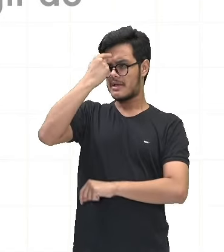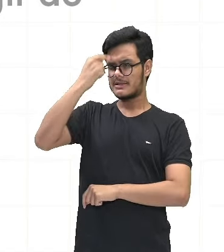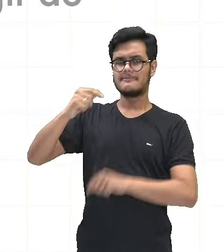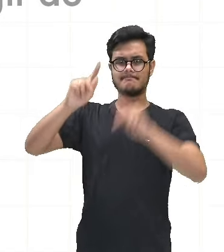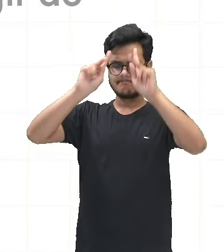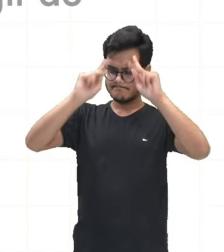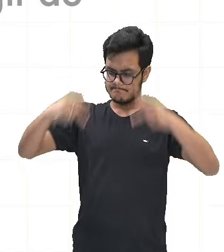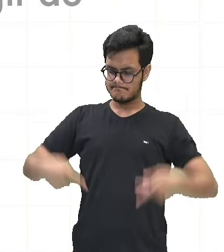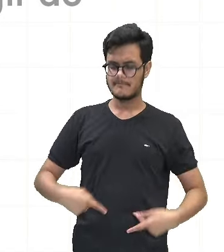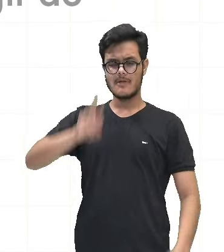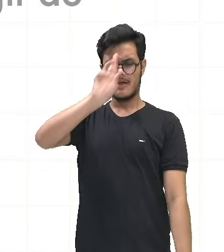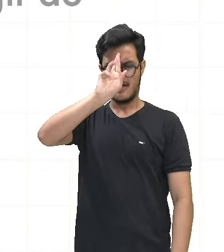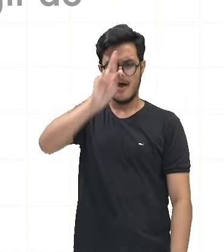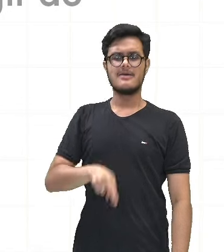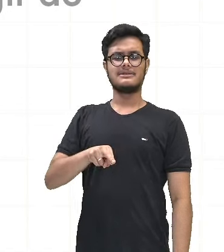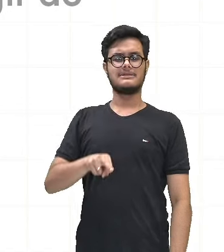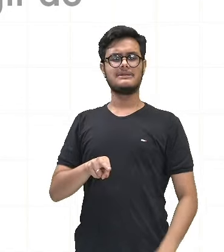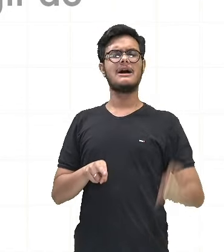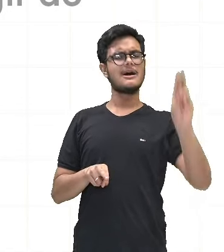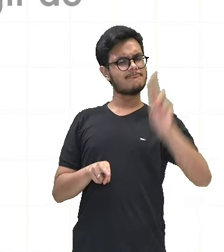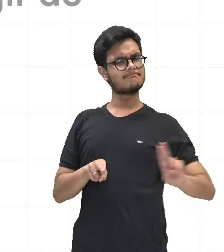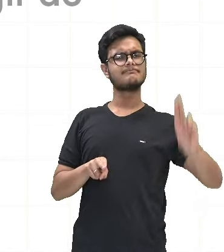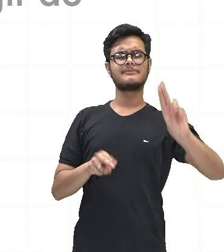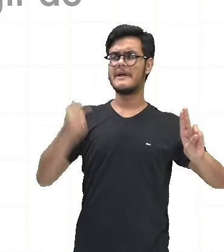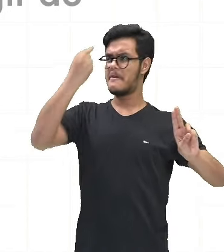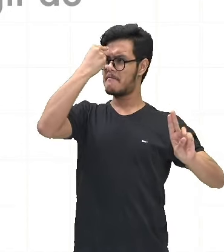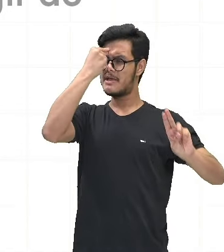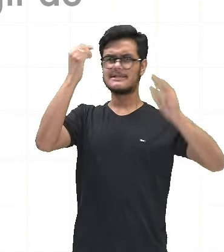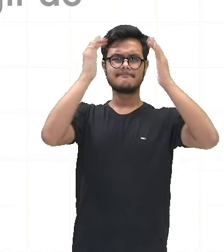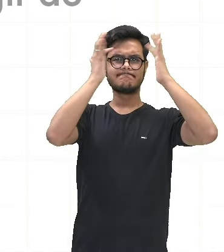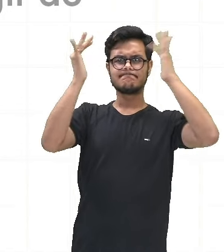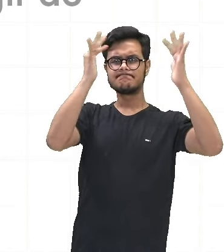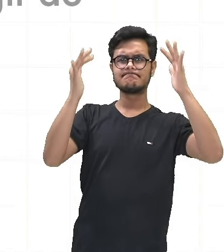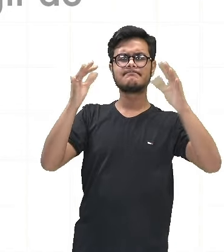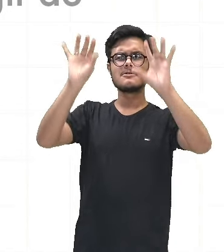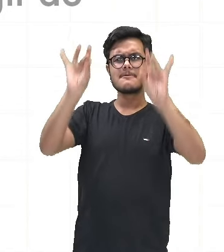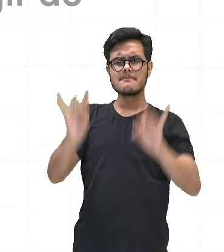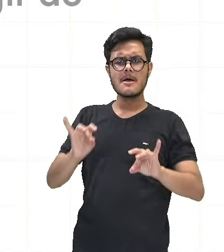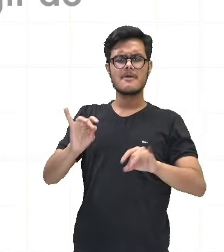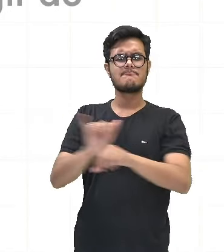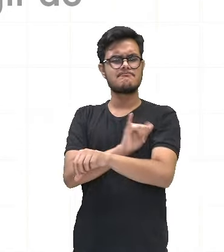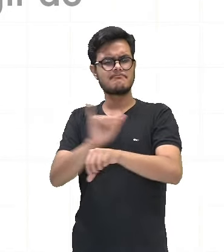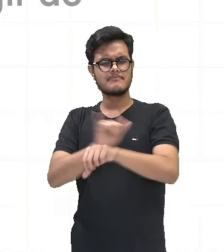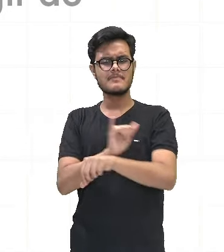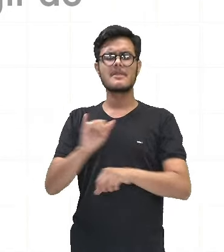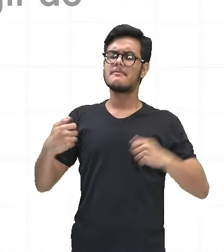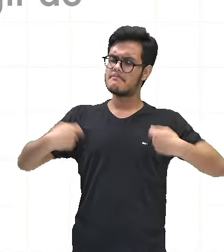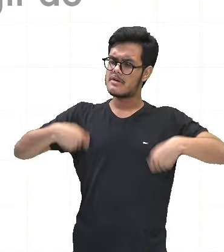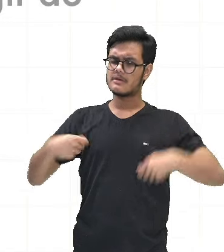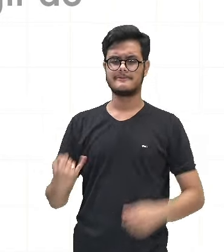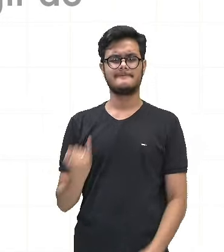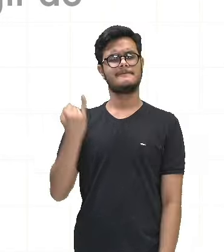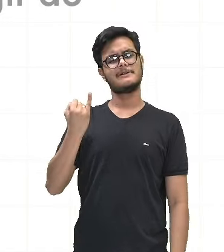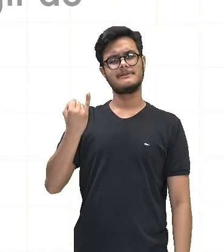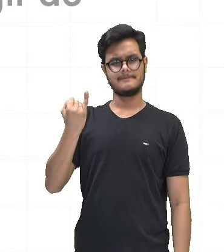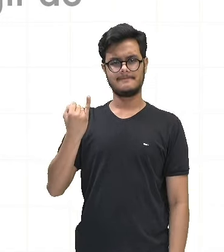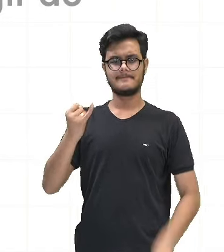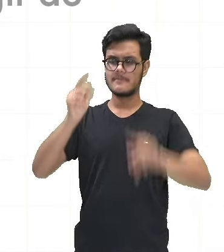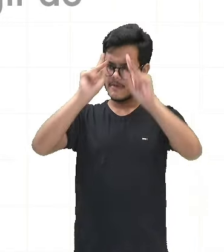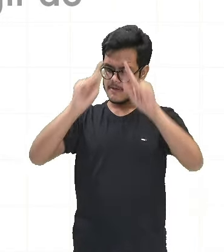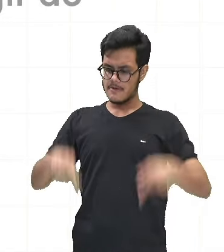o ser humano ele é capaz de pensar, de raciocinar. Então, por que não vamos valorizar essa racionalidade?